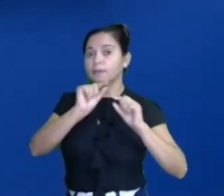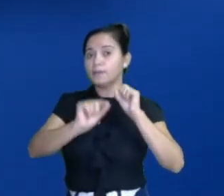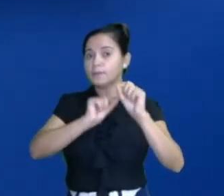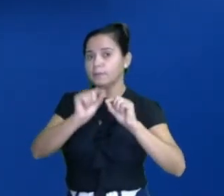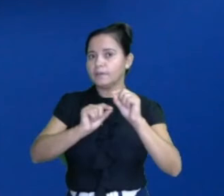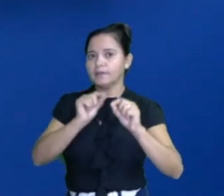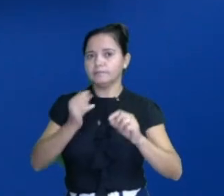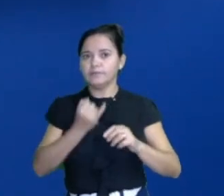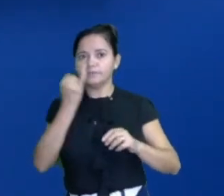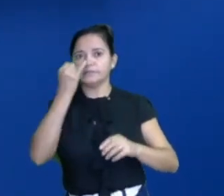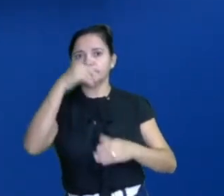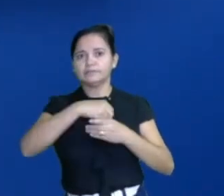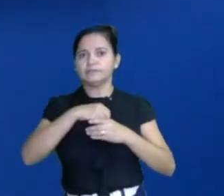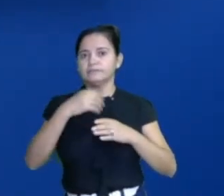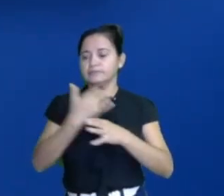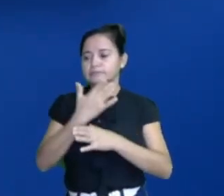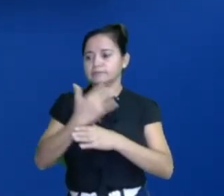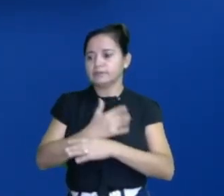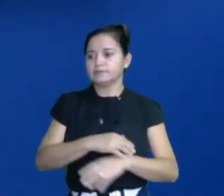nossa cidade?